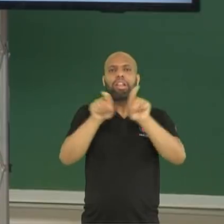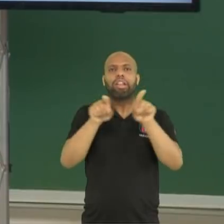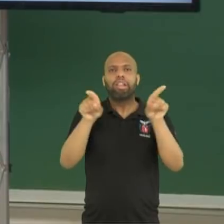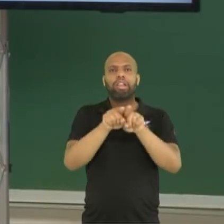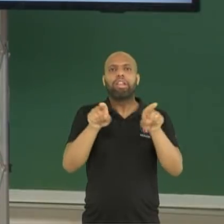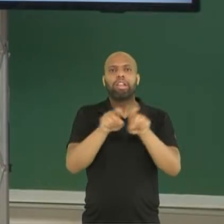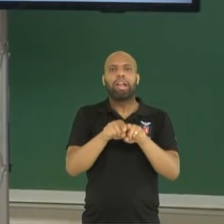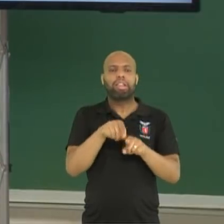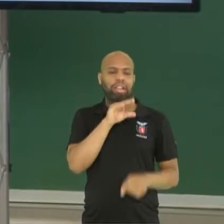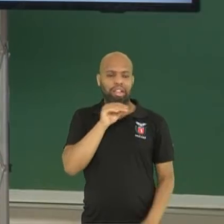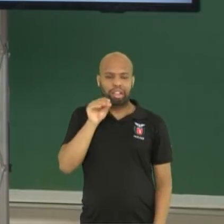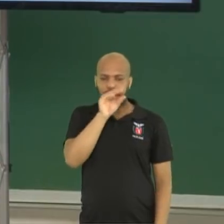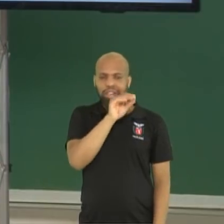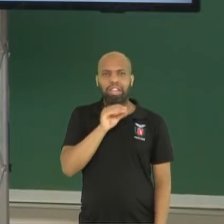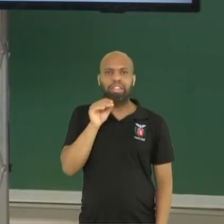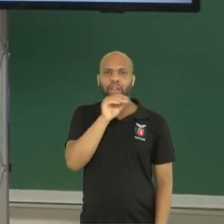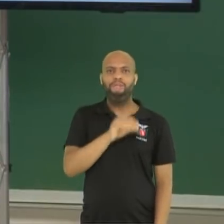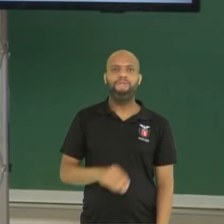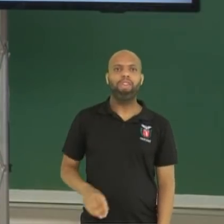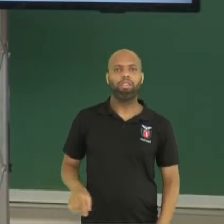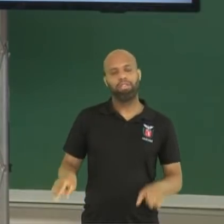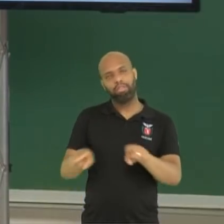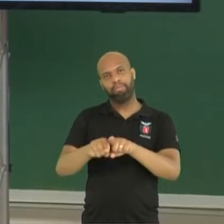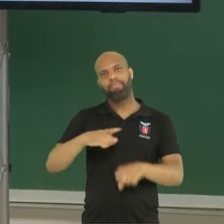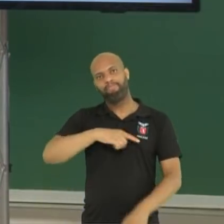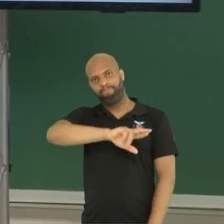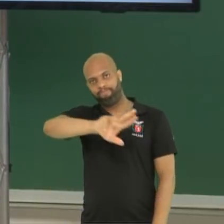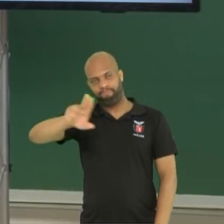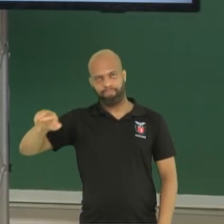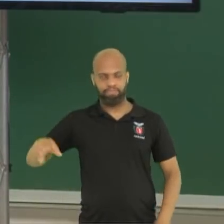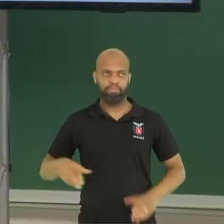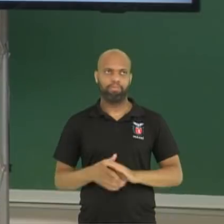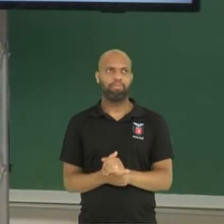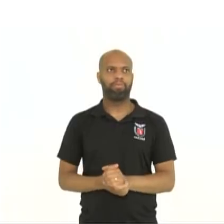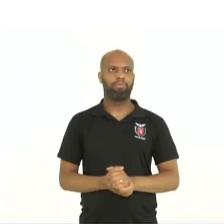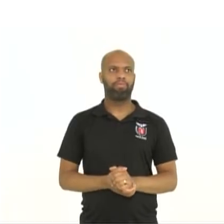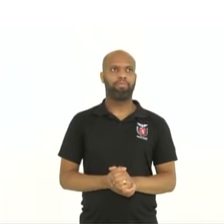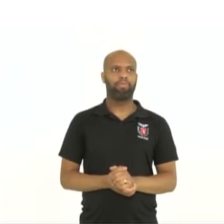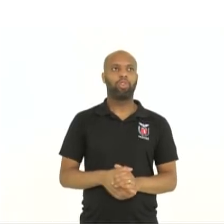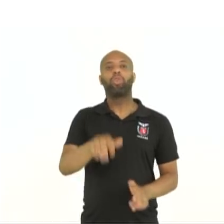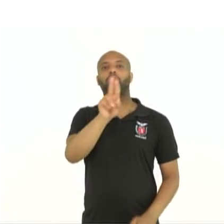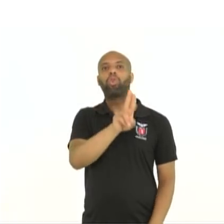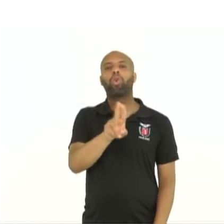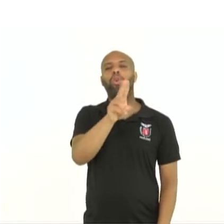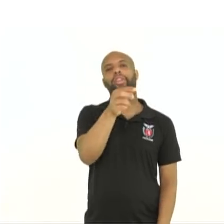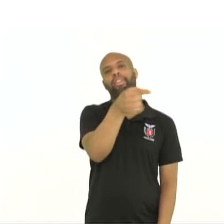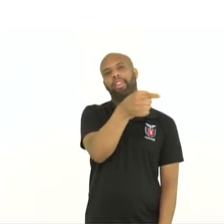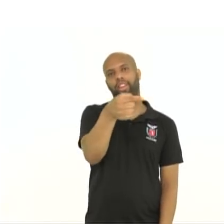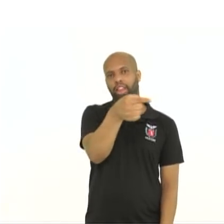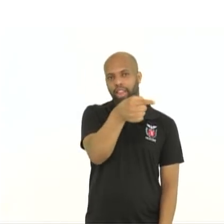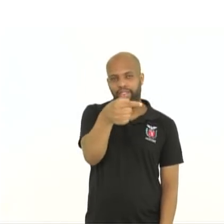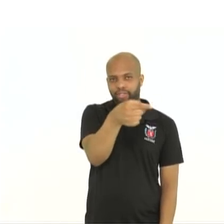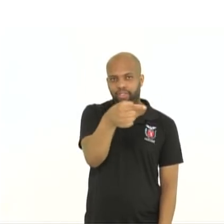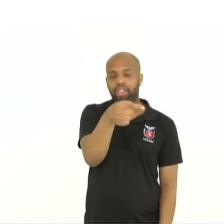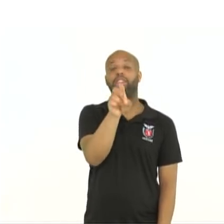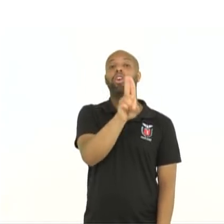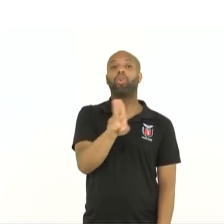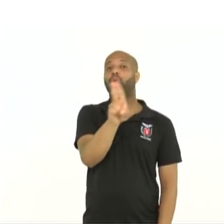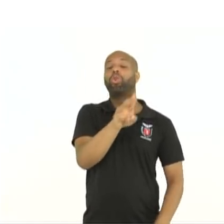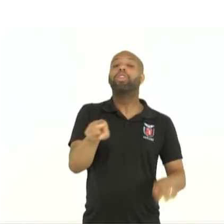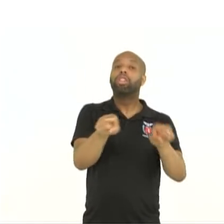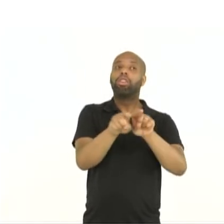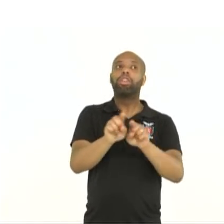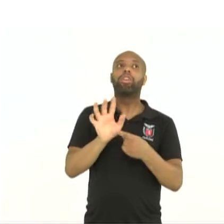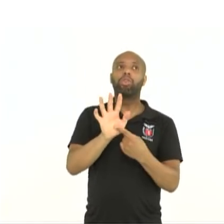murmurar e podem ter outros ainda, tá bom? O uso de travessão, como eu disse, também é utilizado para